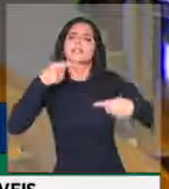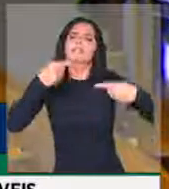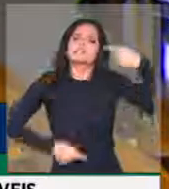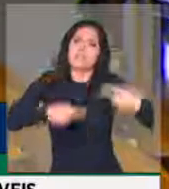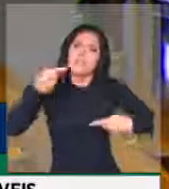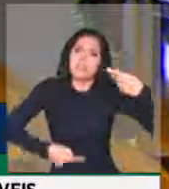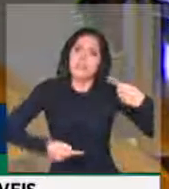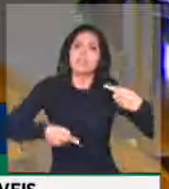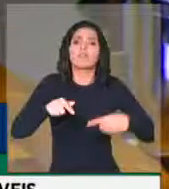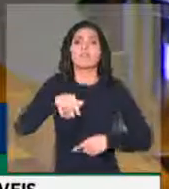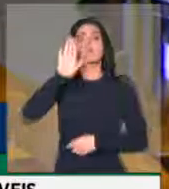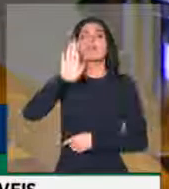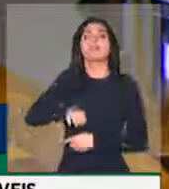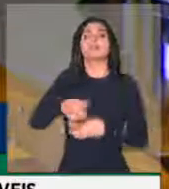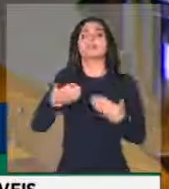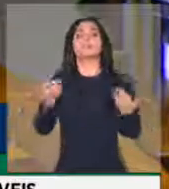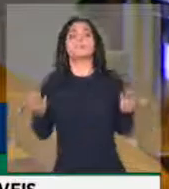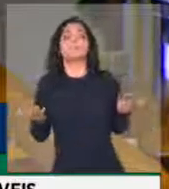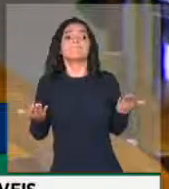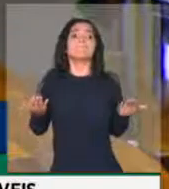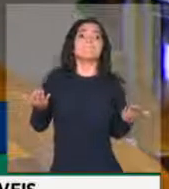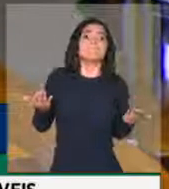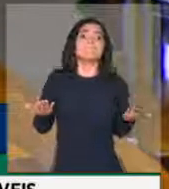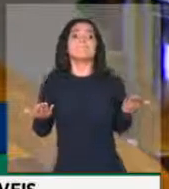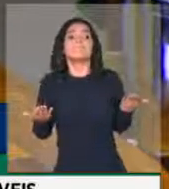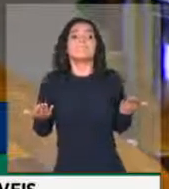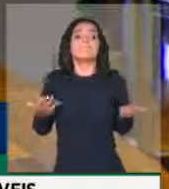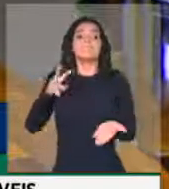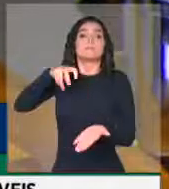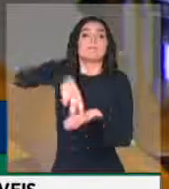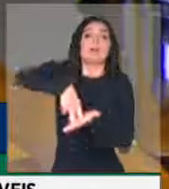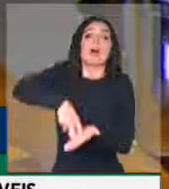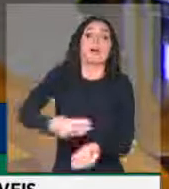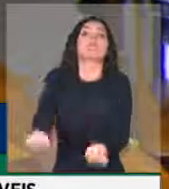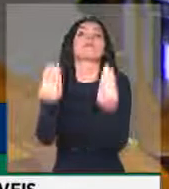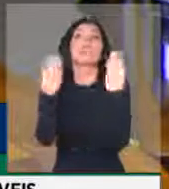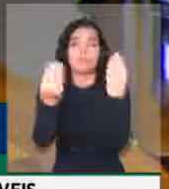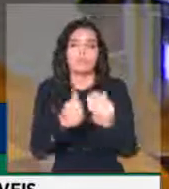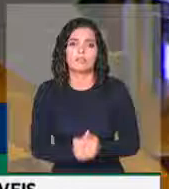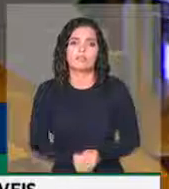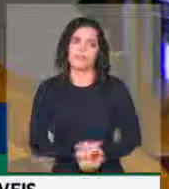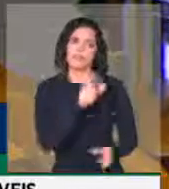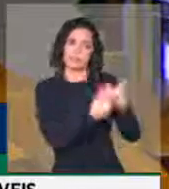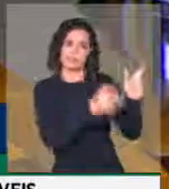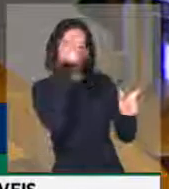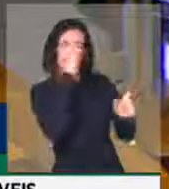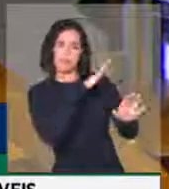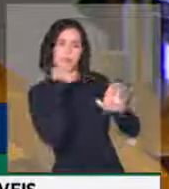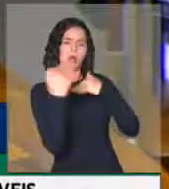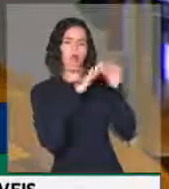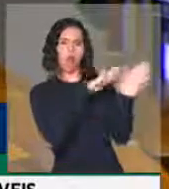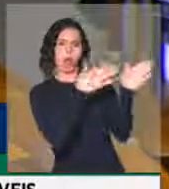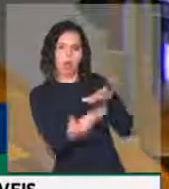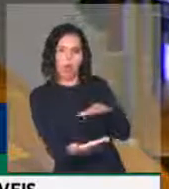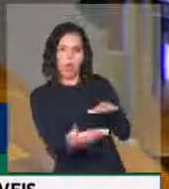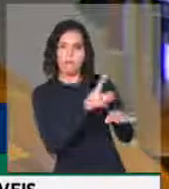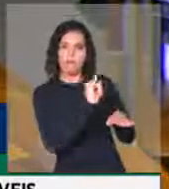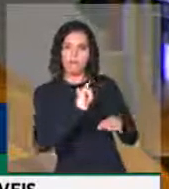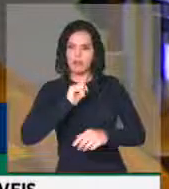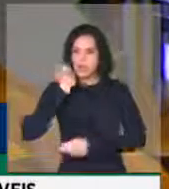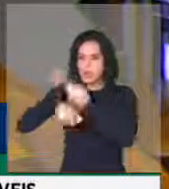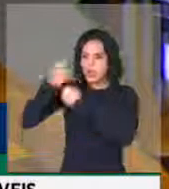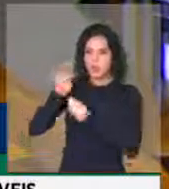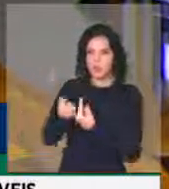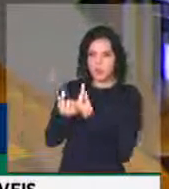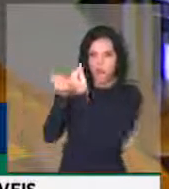debate. Quem vai pagar a conta? Não é possível que seja a vida das pessoas. A vida está acima do